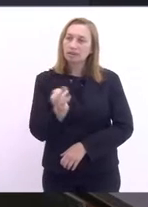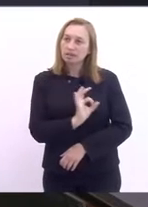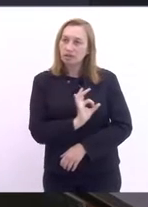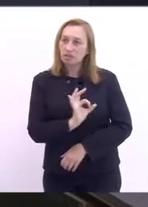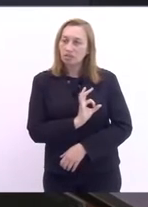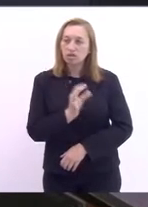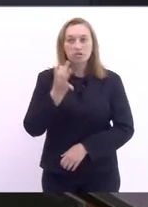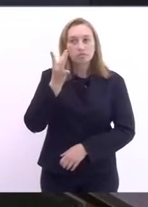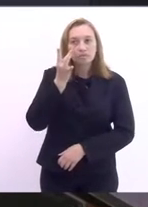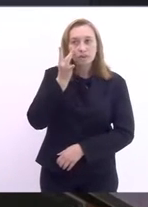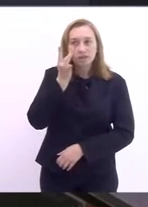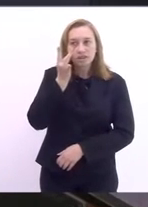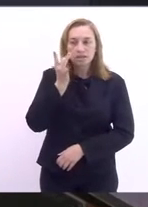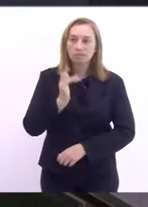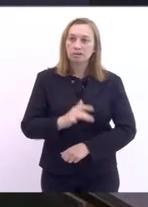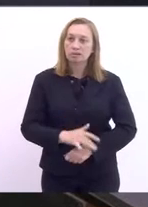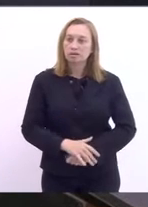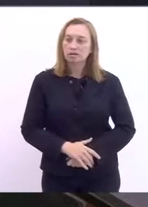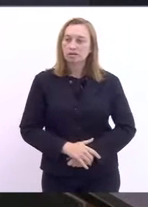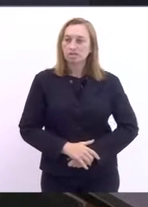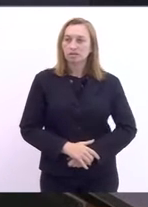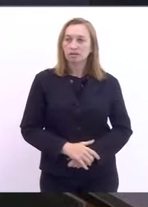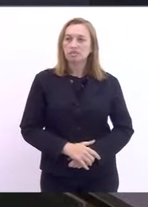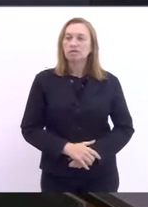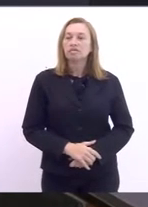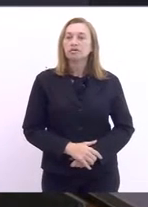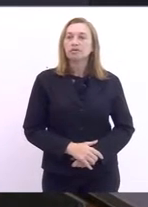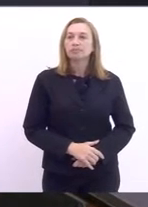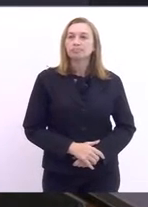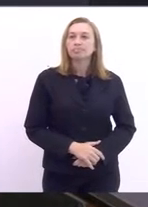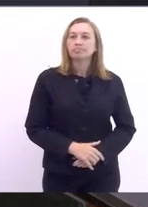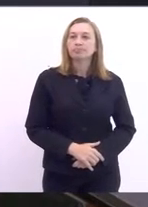Rocha. Presentes